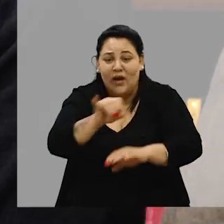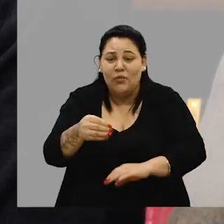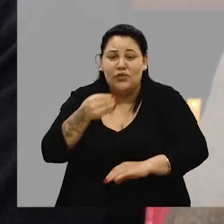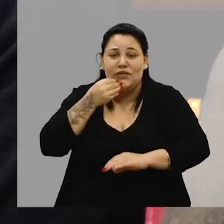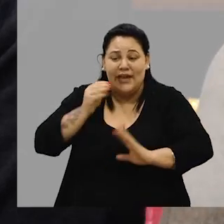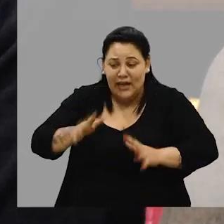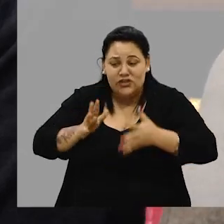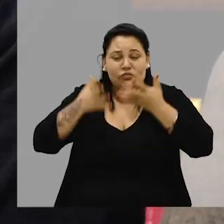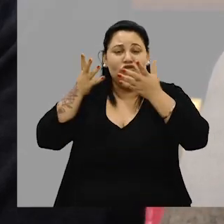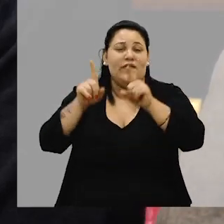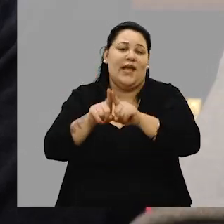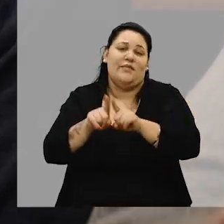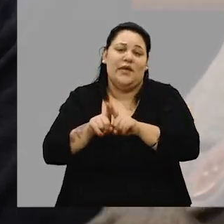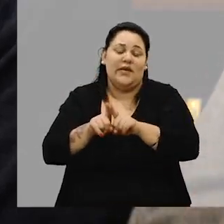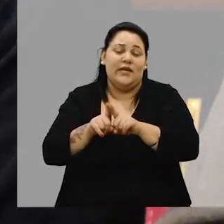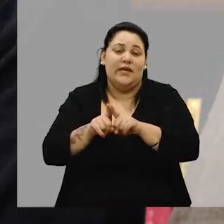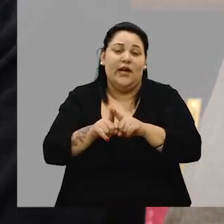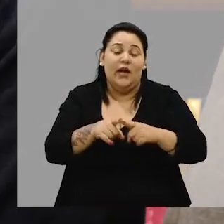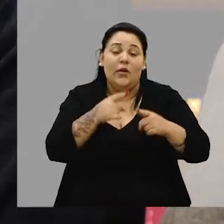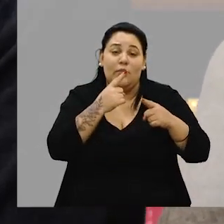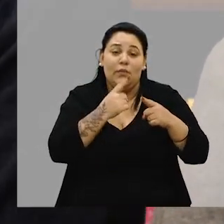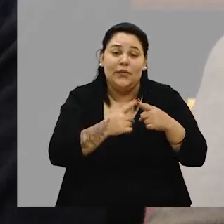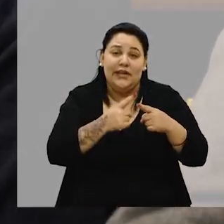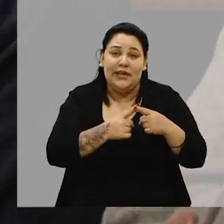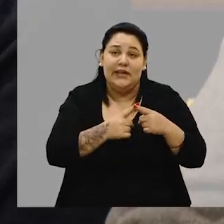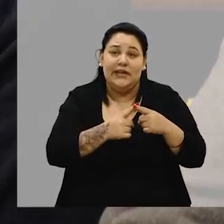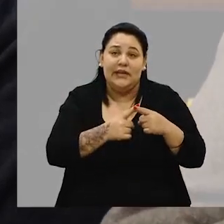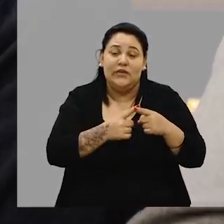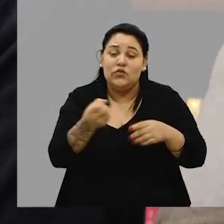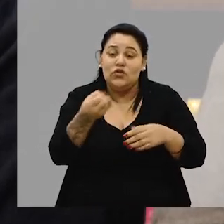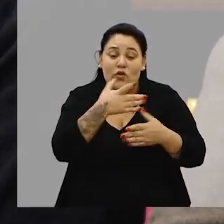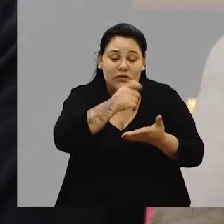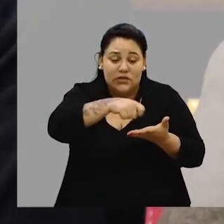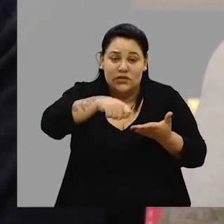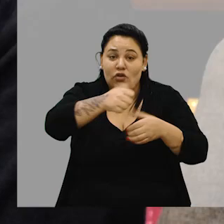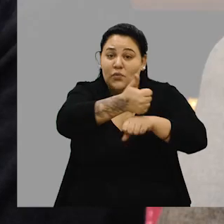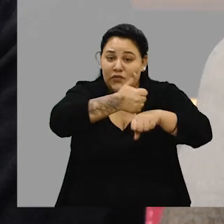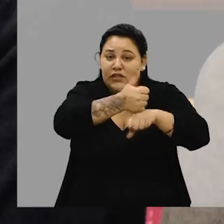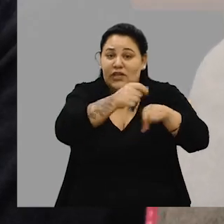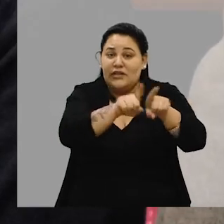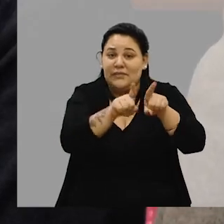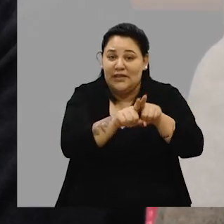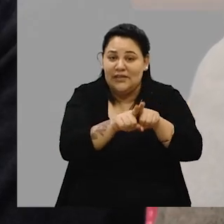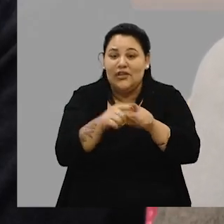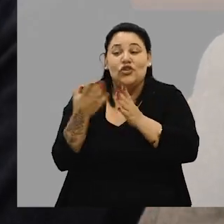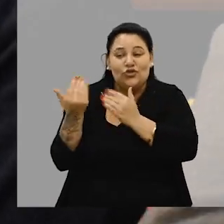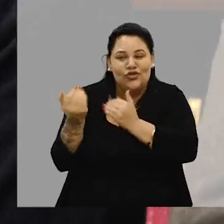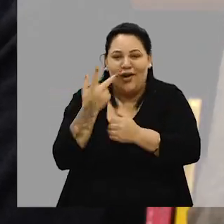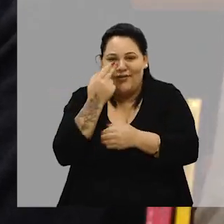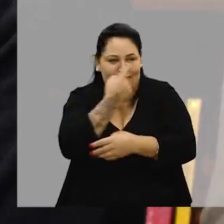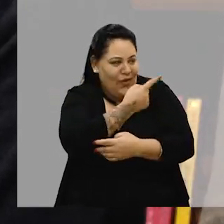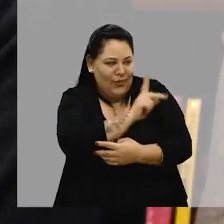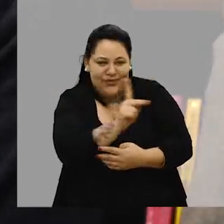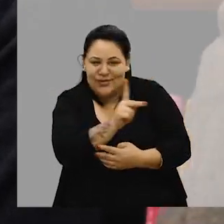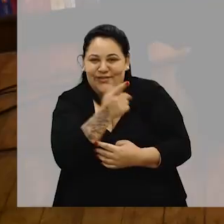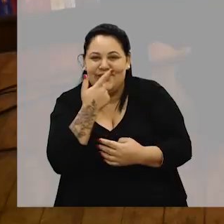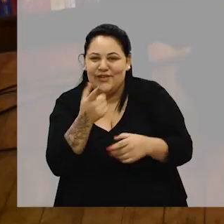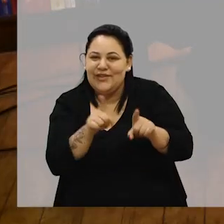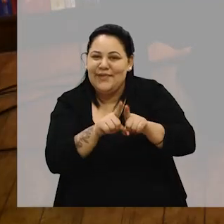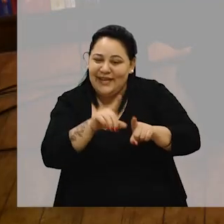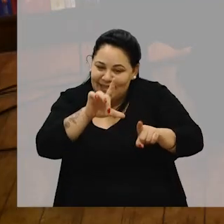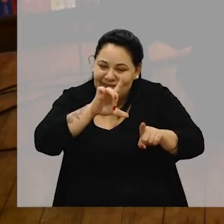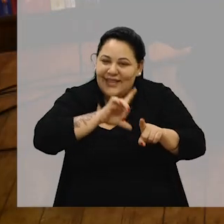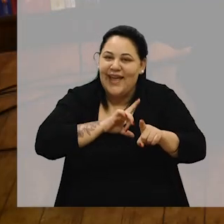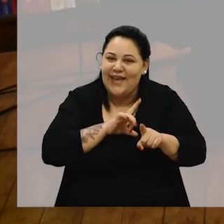de oportunidades, de estímulo, para que esses novos escritores, essa nova juventude,